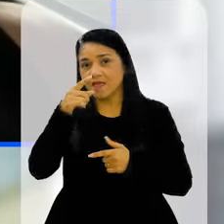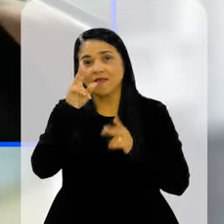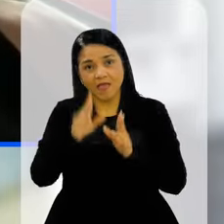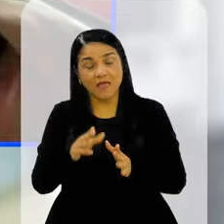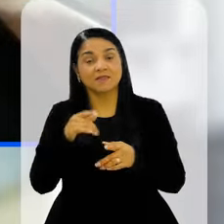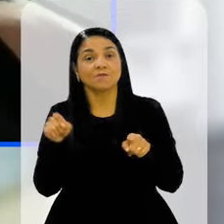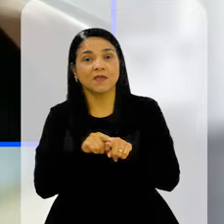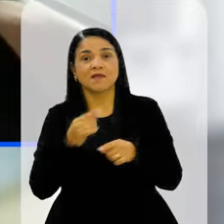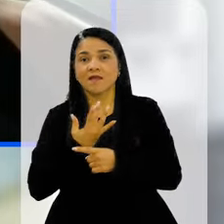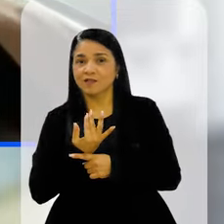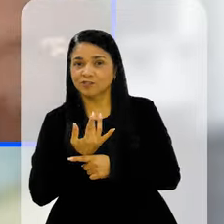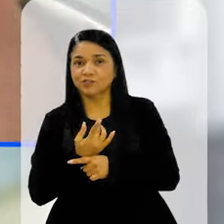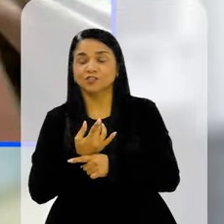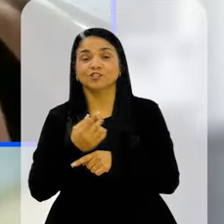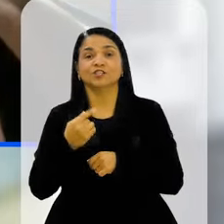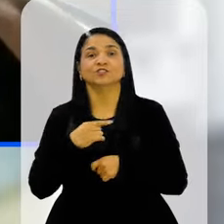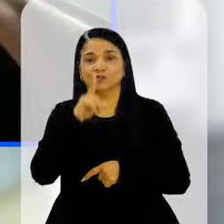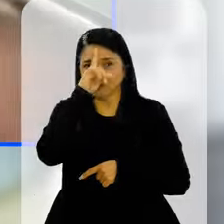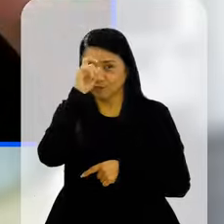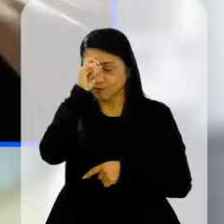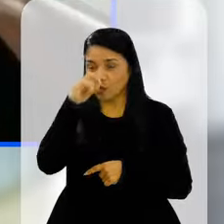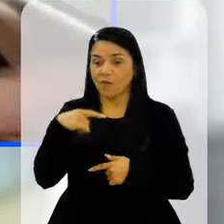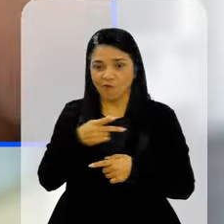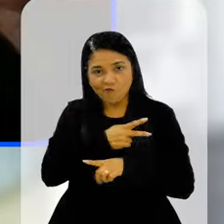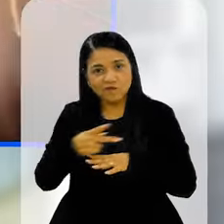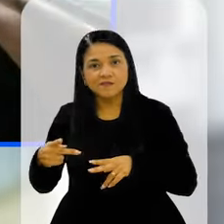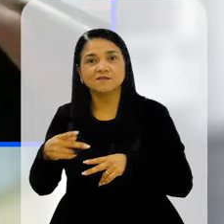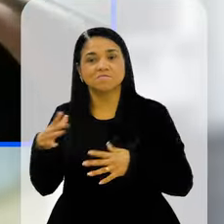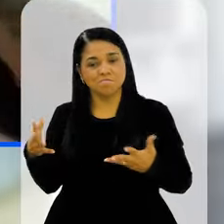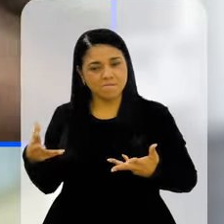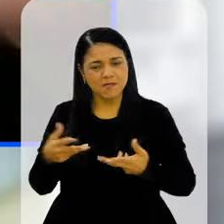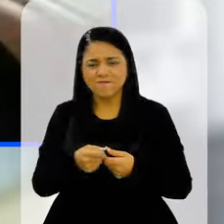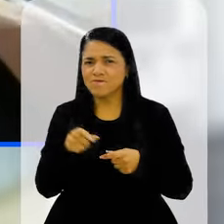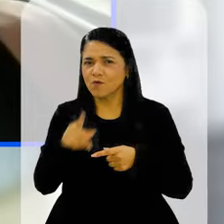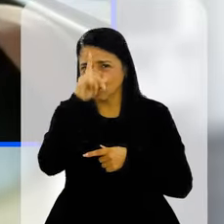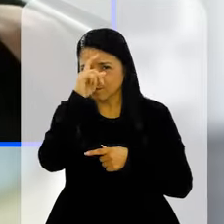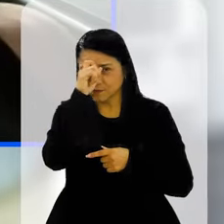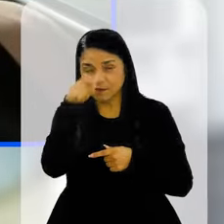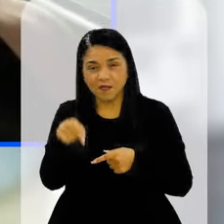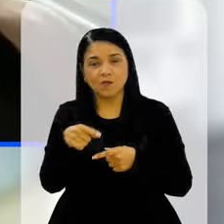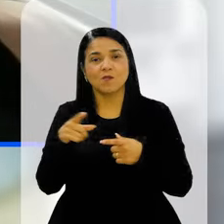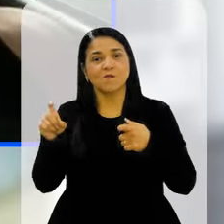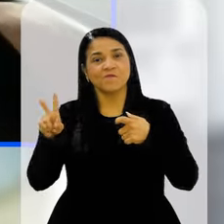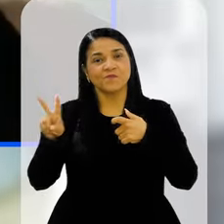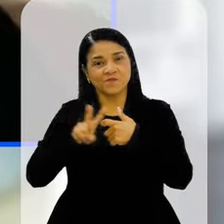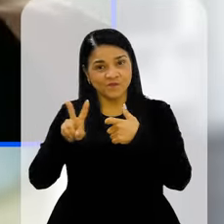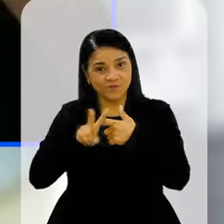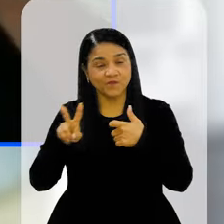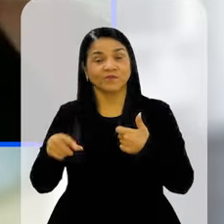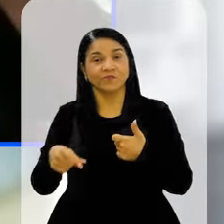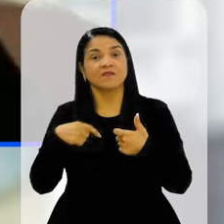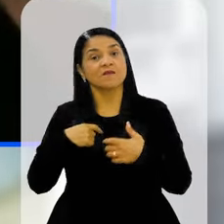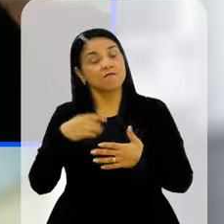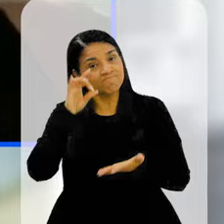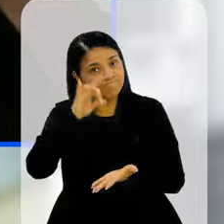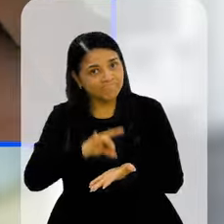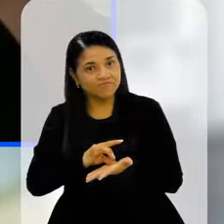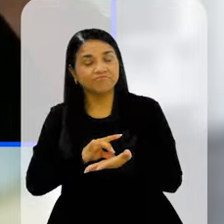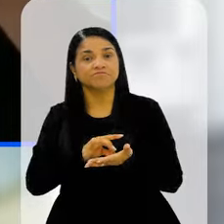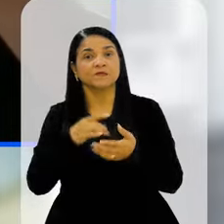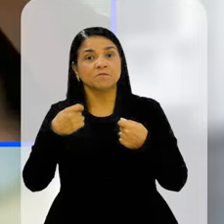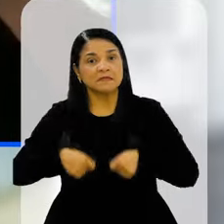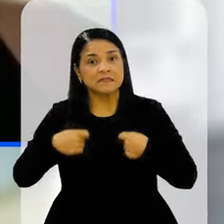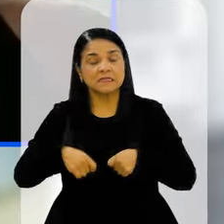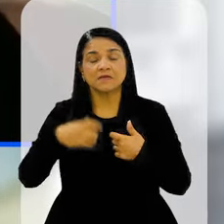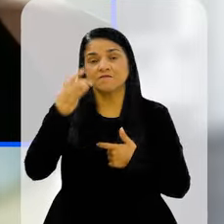coautoria. Então, eu acho que a ideia é assim, se eu não me engano, em Caxias também já tem um que eu fui visitar, maravilhoso. Então, foi como o secretário falou, a gente tem que ter isso. Cada